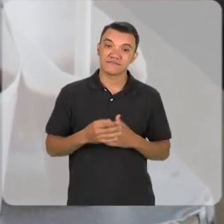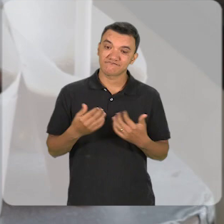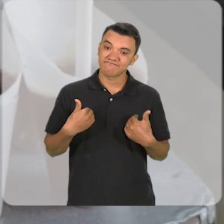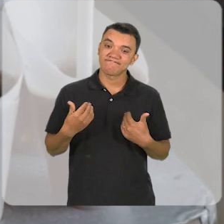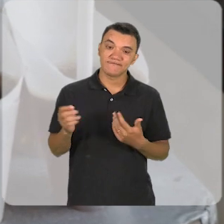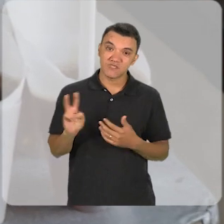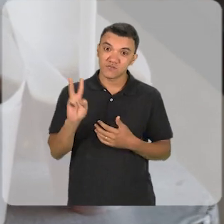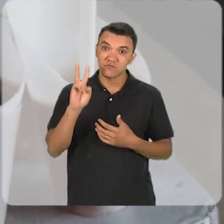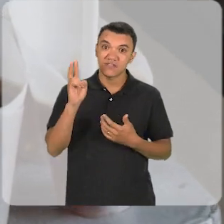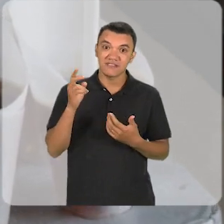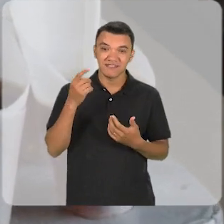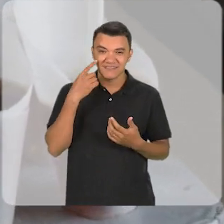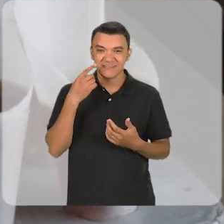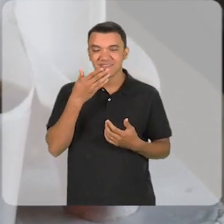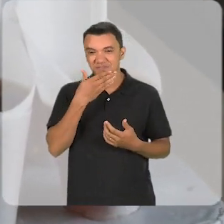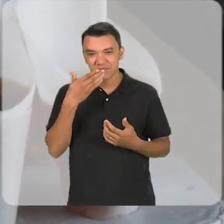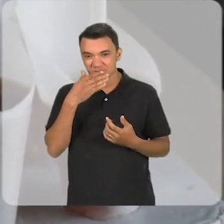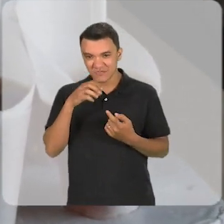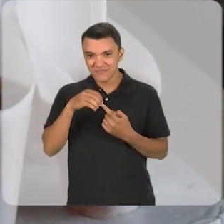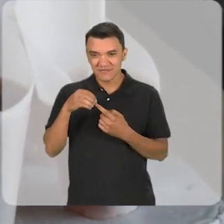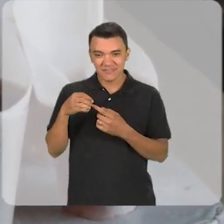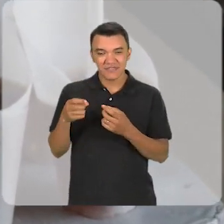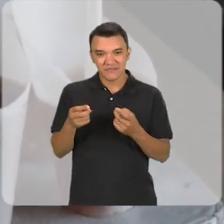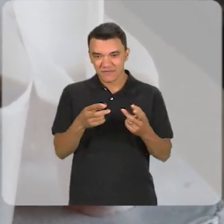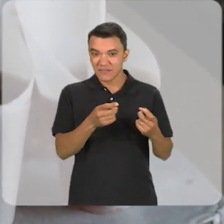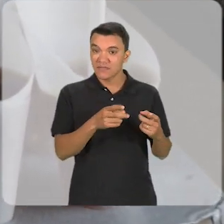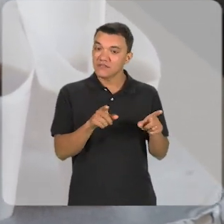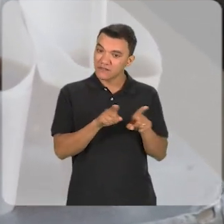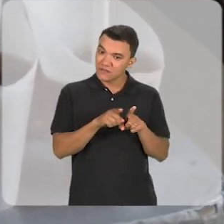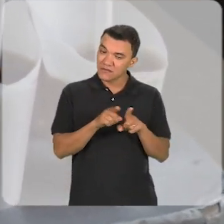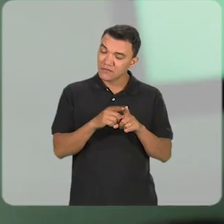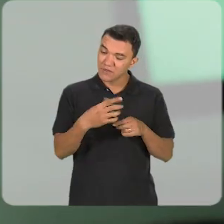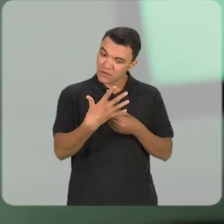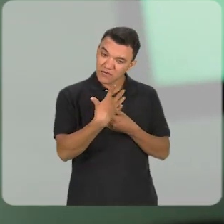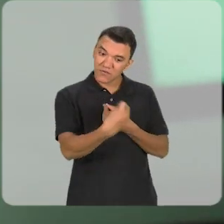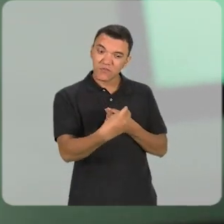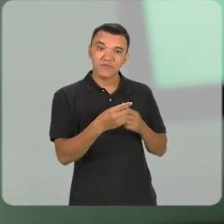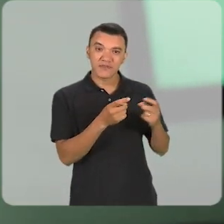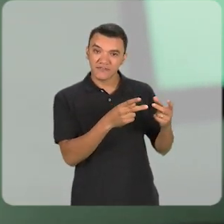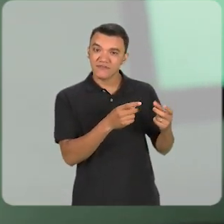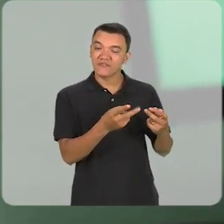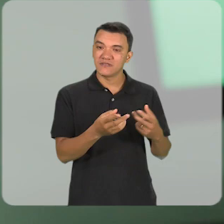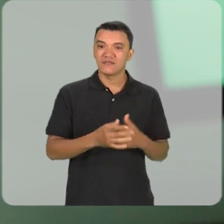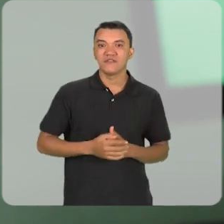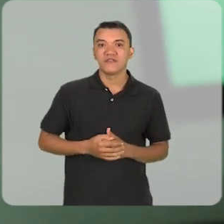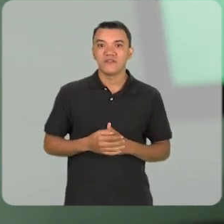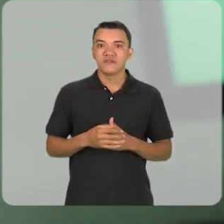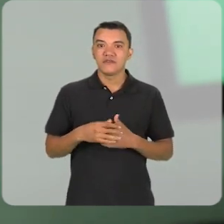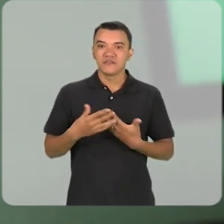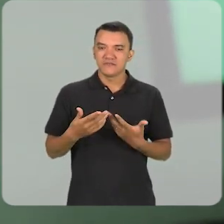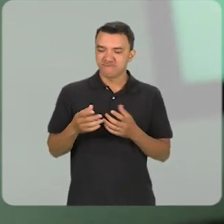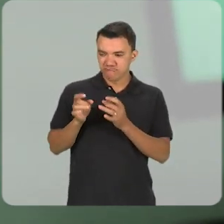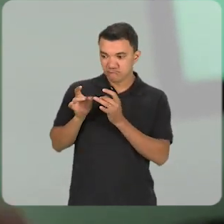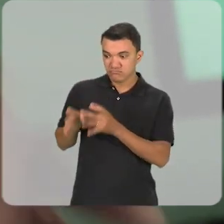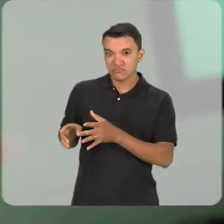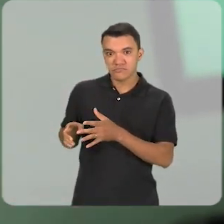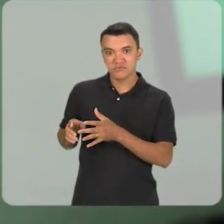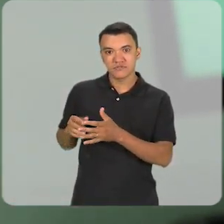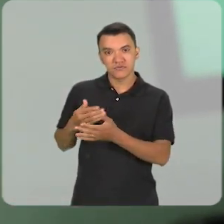valorize esses pirulitos, que venda também. Eu nunca deixei essa tradição